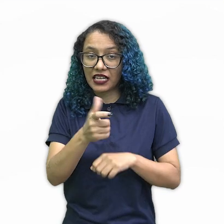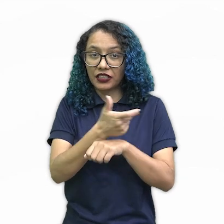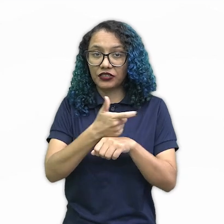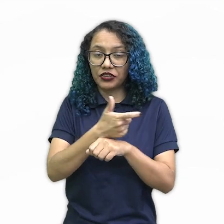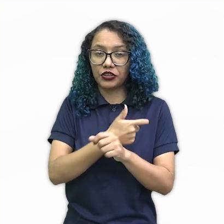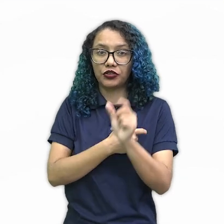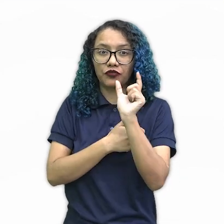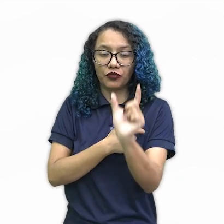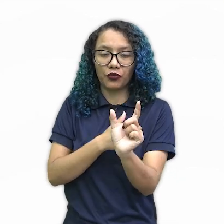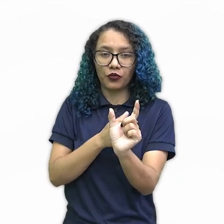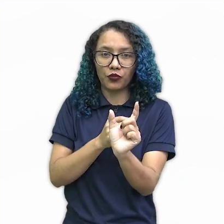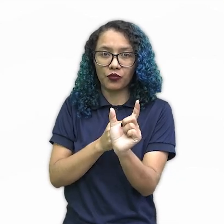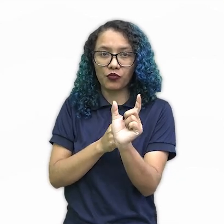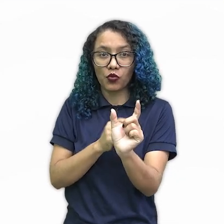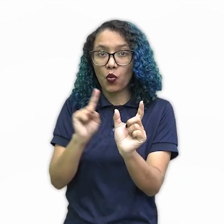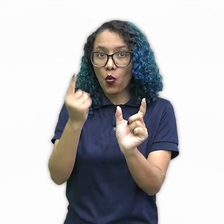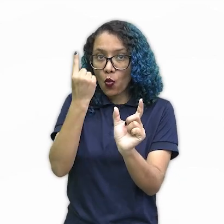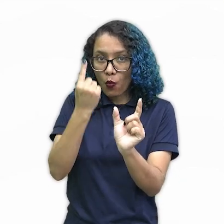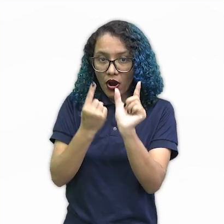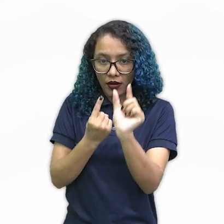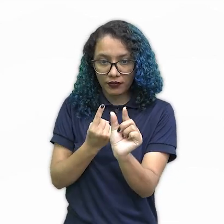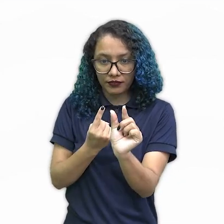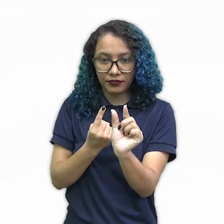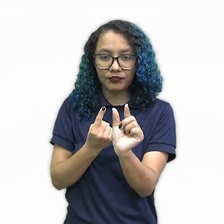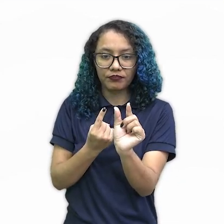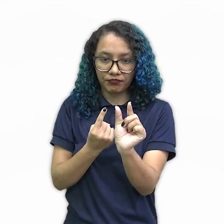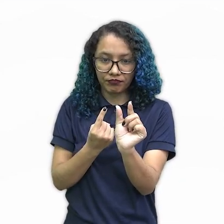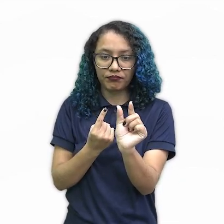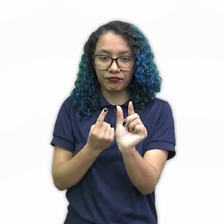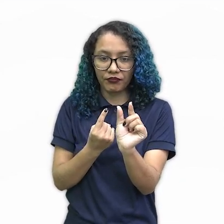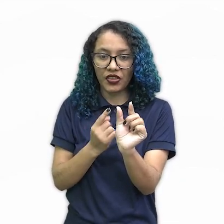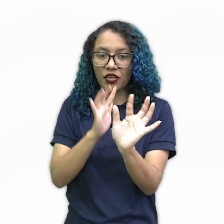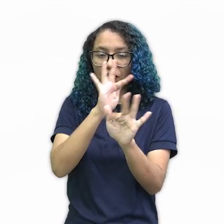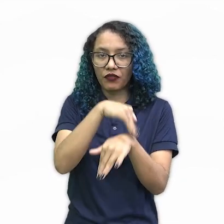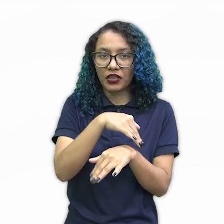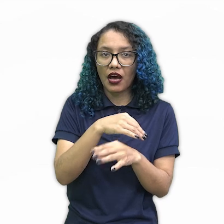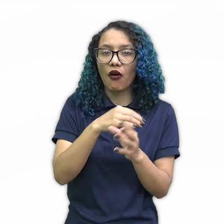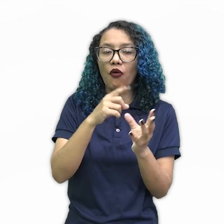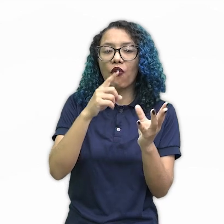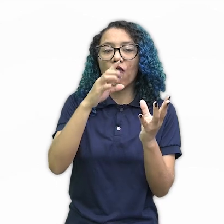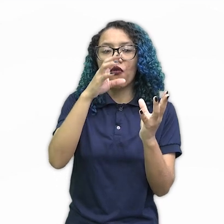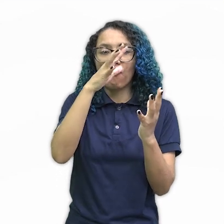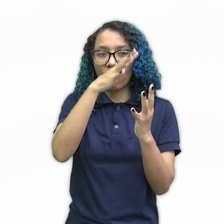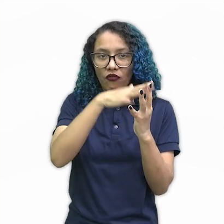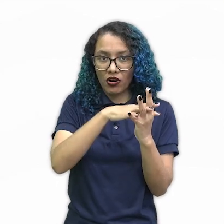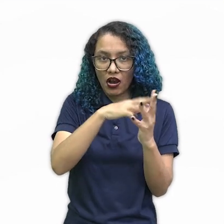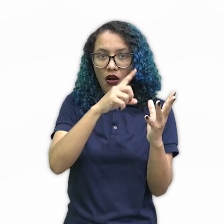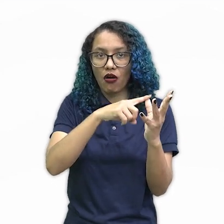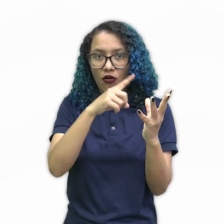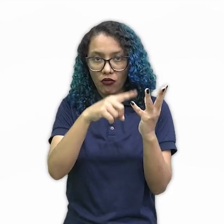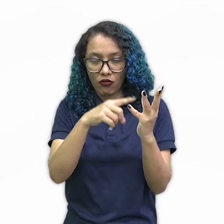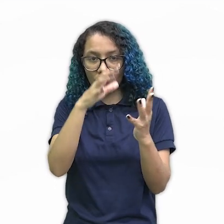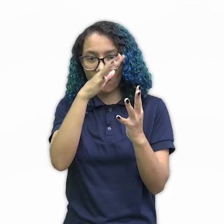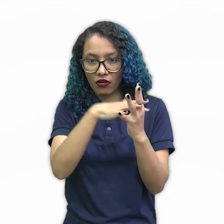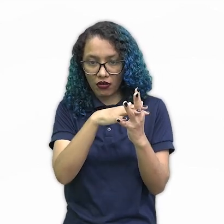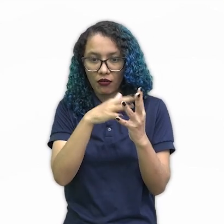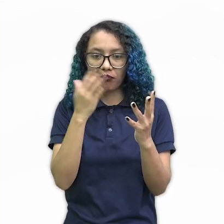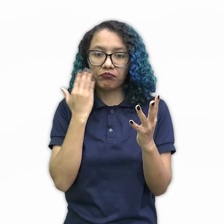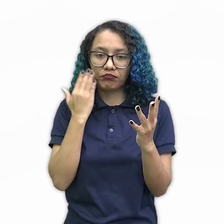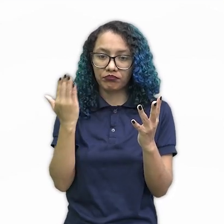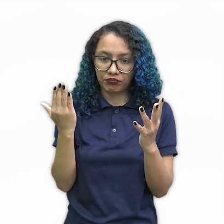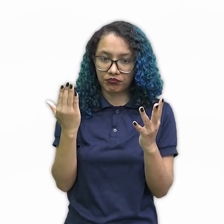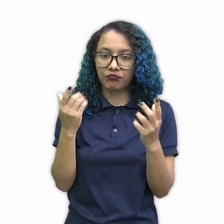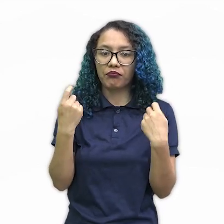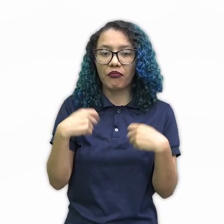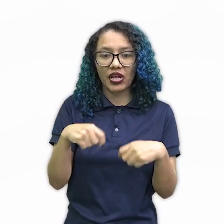com consoante, vogal consoante. Vou colocar o the aqui para ter essa ideia de o maior, o mais